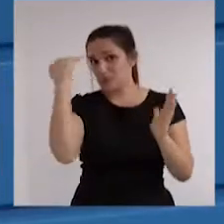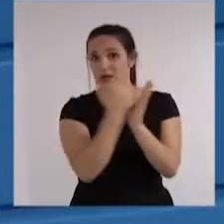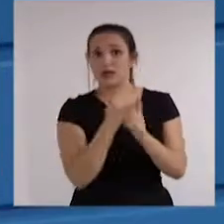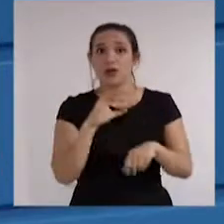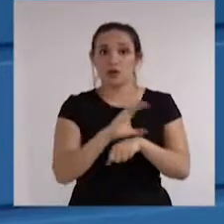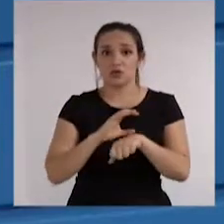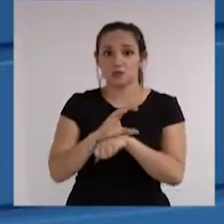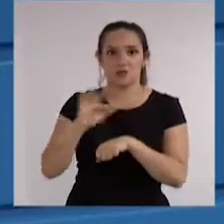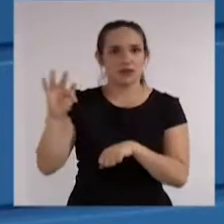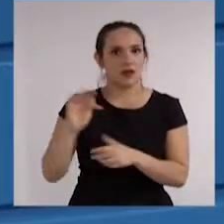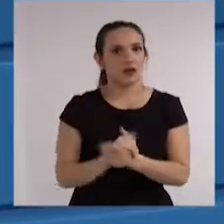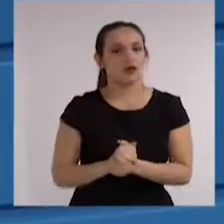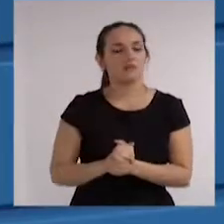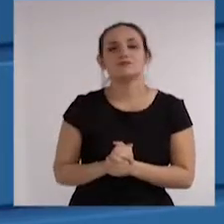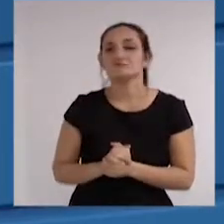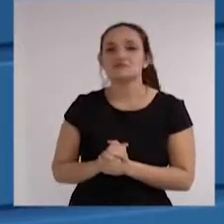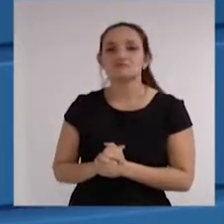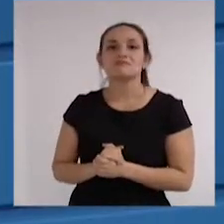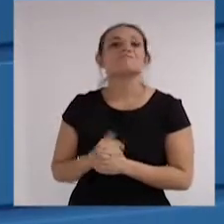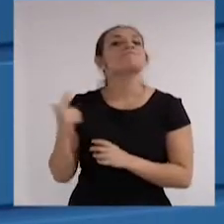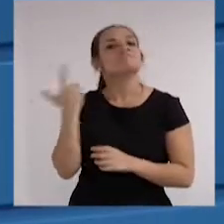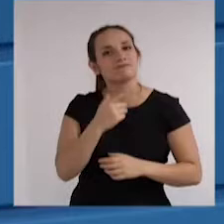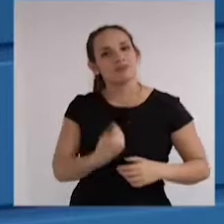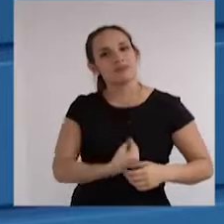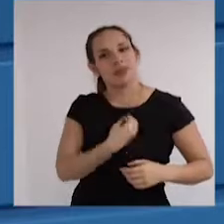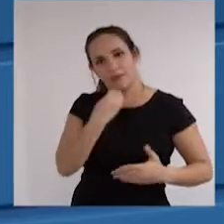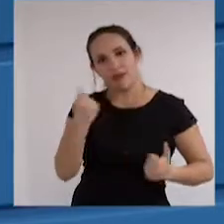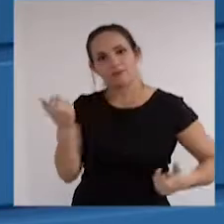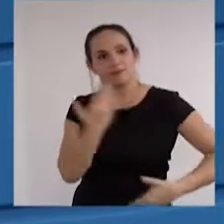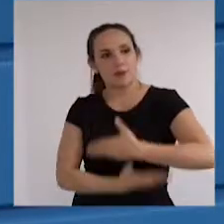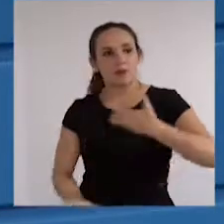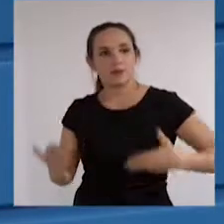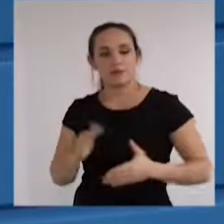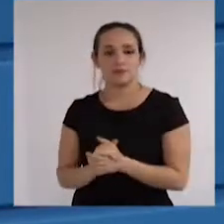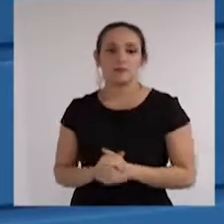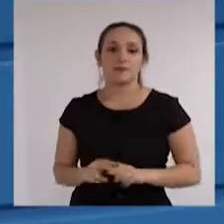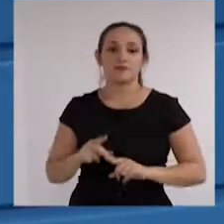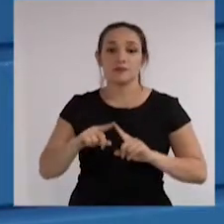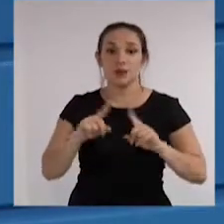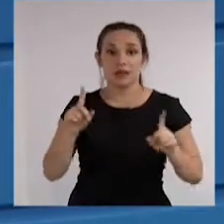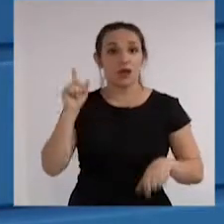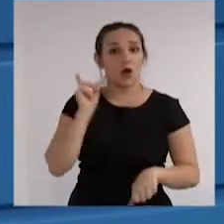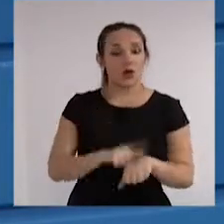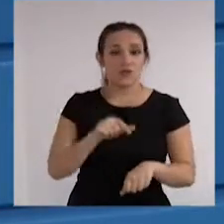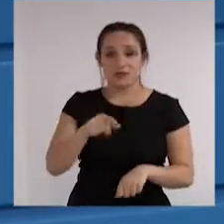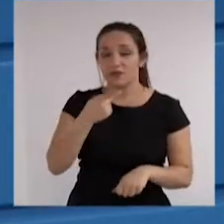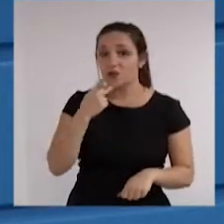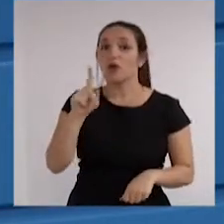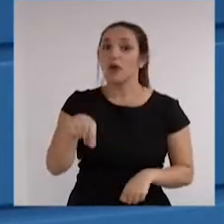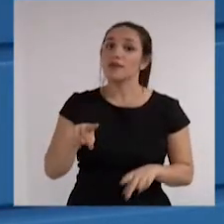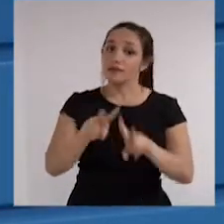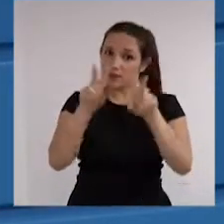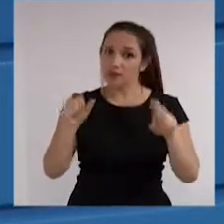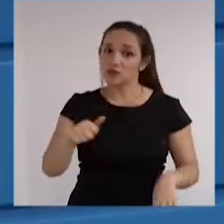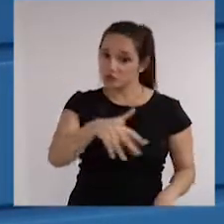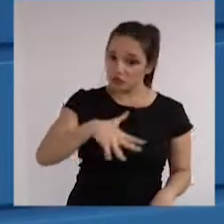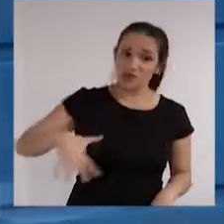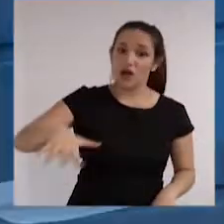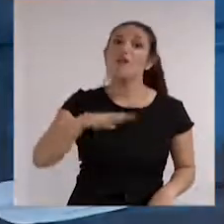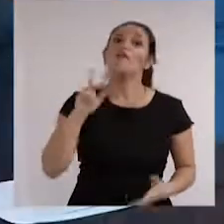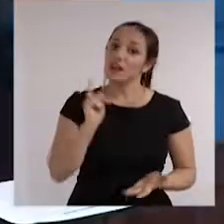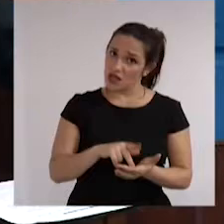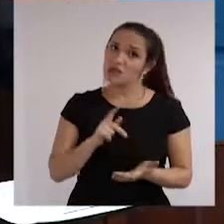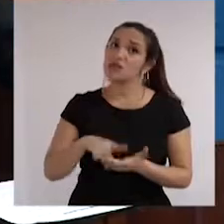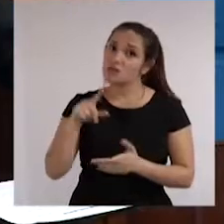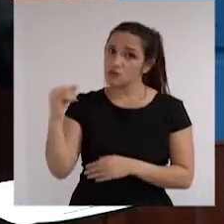Federal, todos nós vivemos em harmonia e bem. Quando Vossa Excelência coloca a área social, evidentemente,